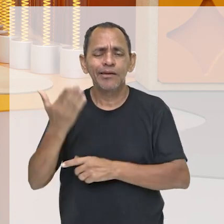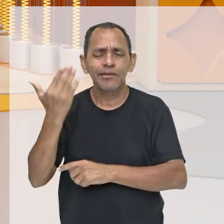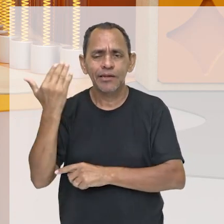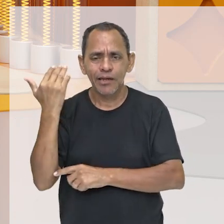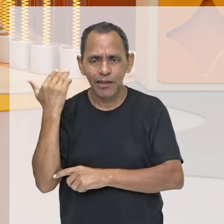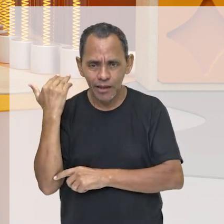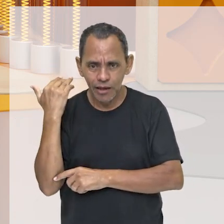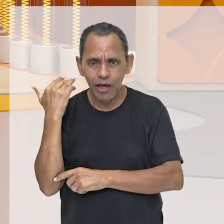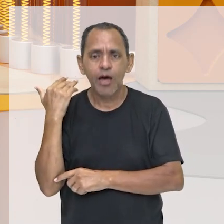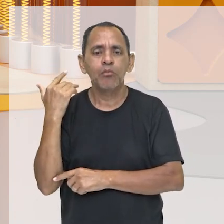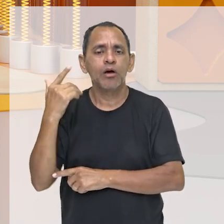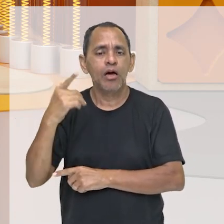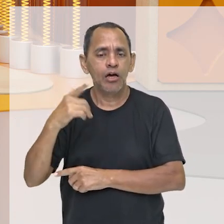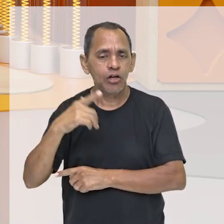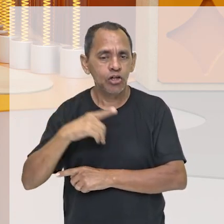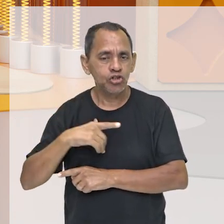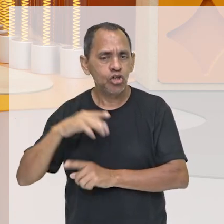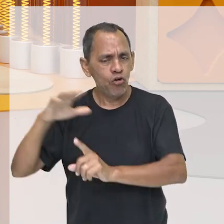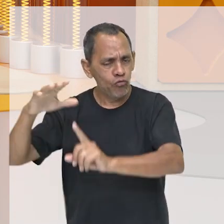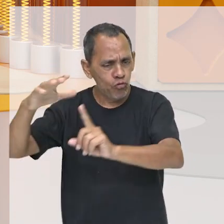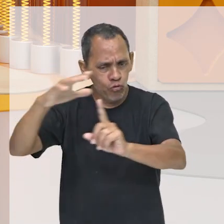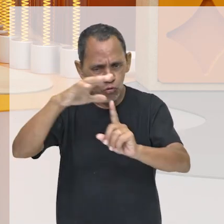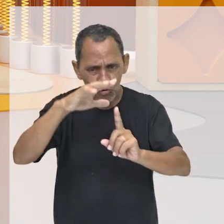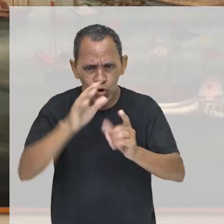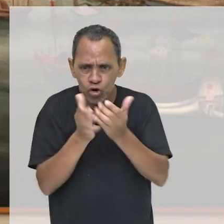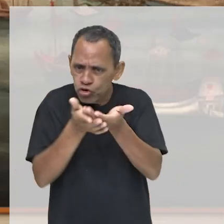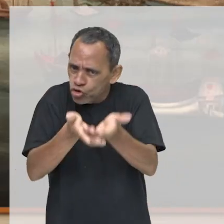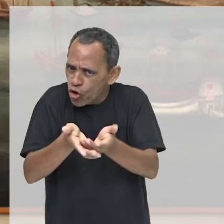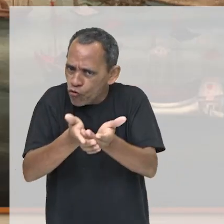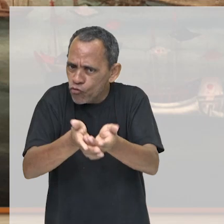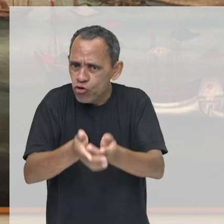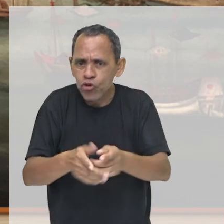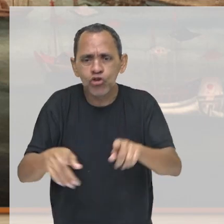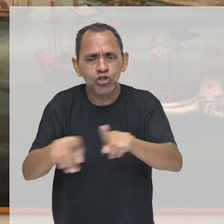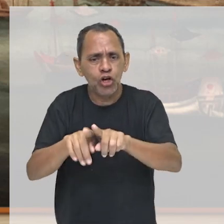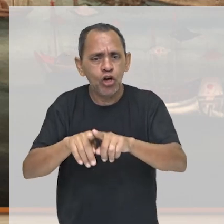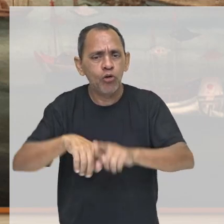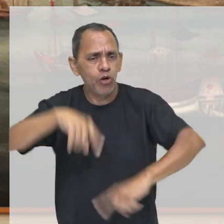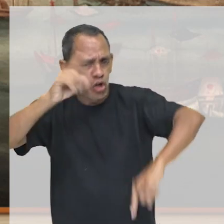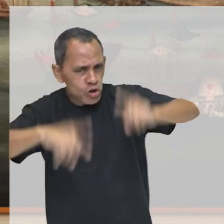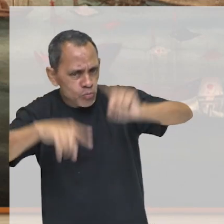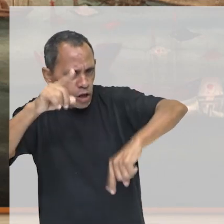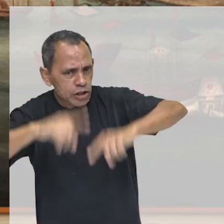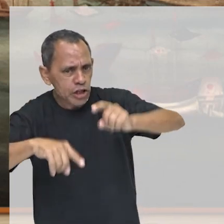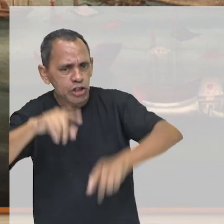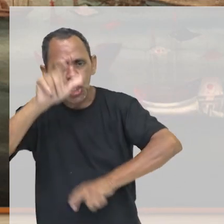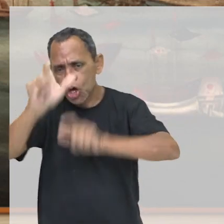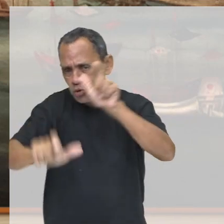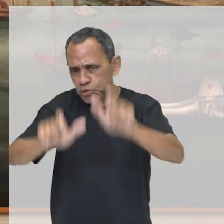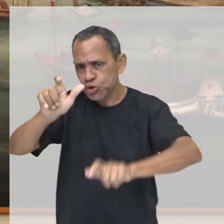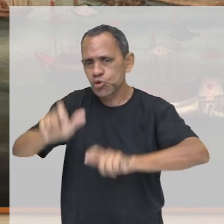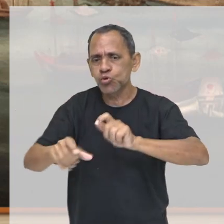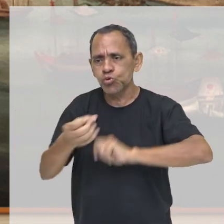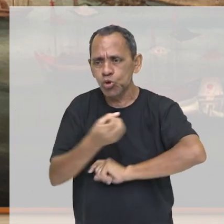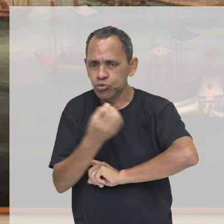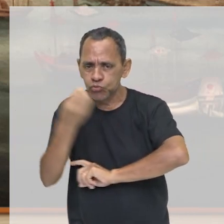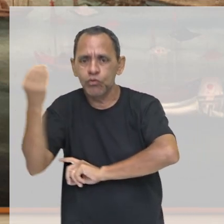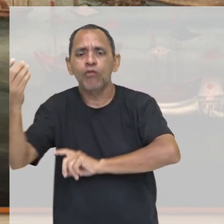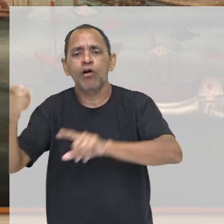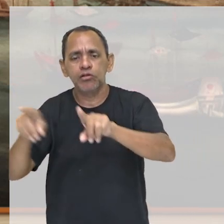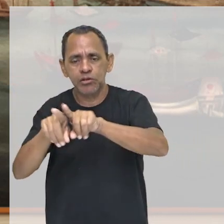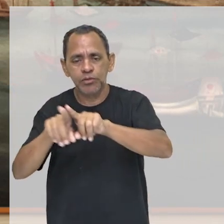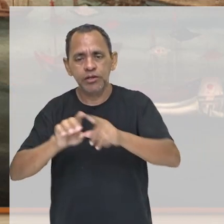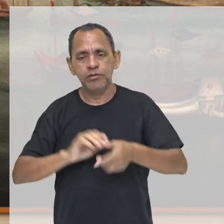bastante agitada, né? Navios aqui, muito provavelmente, de cargas, passageiros, e aí outras